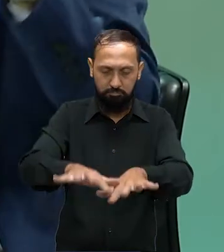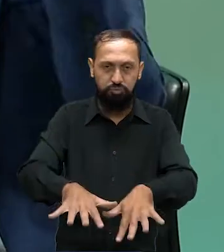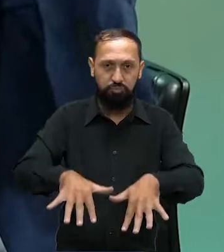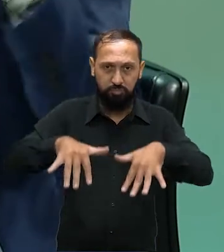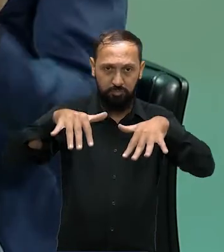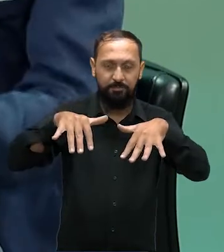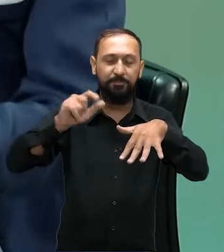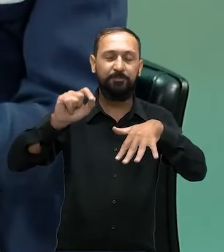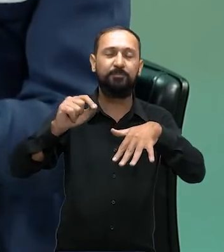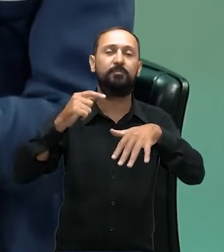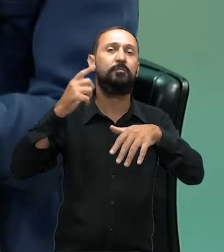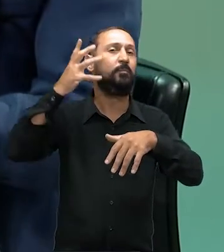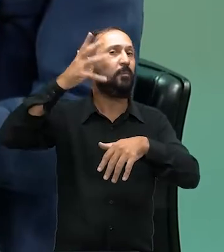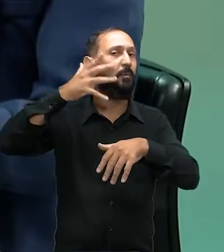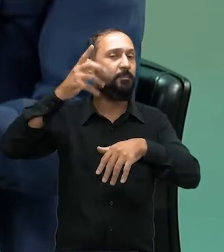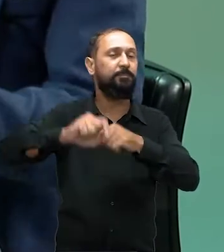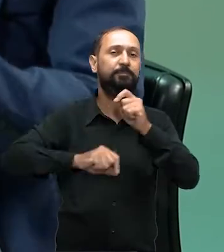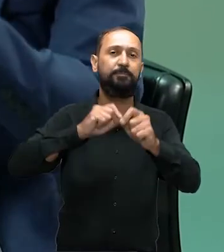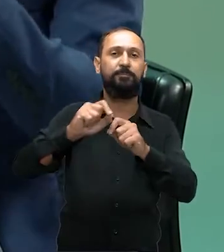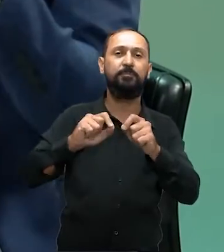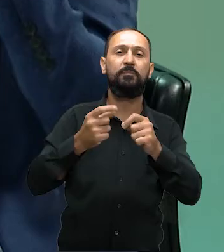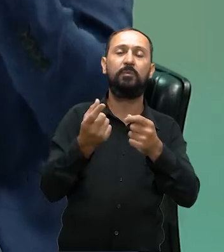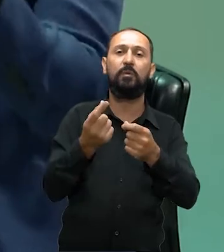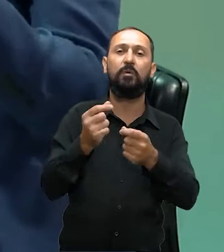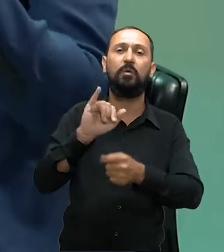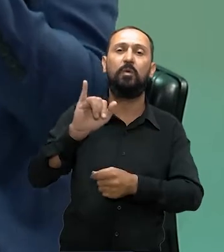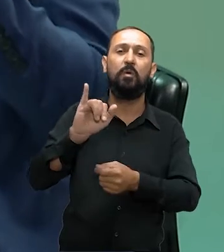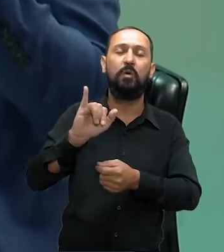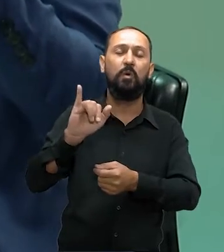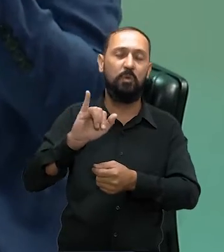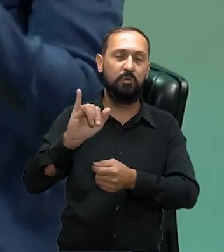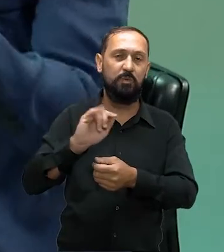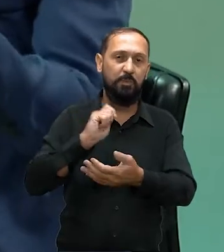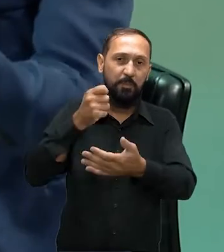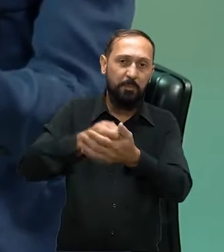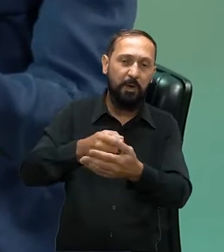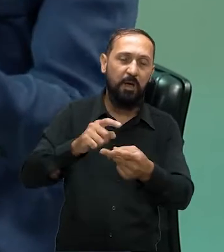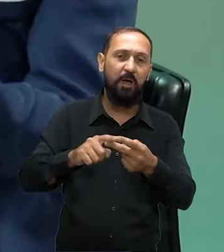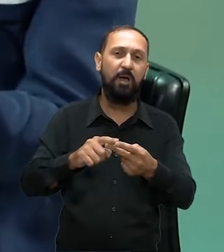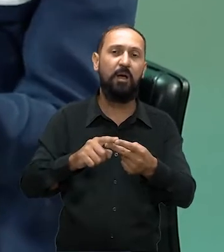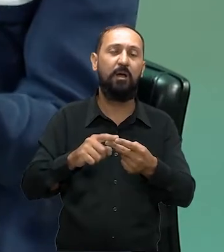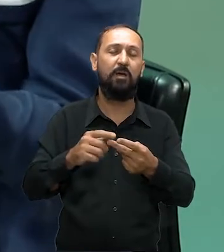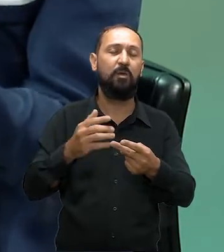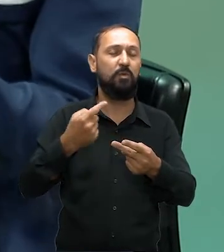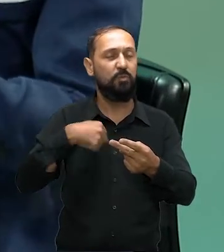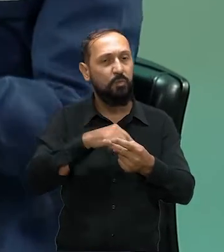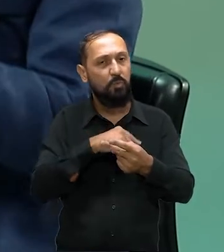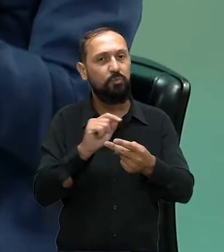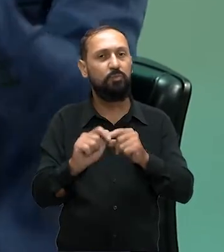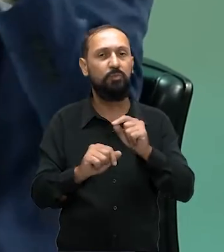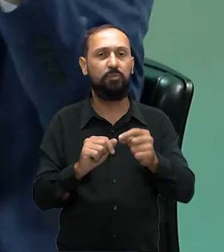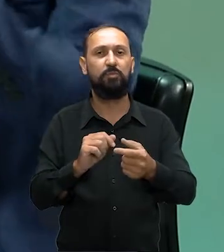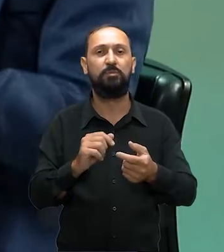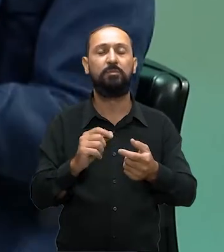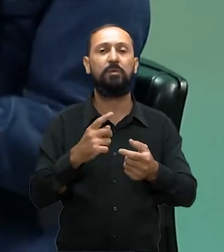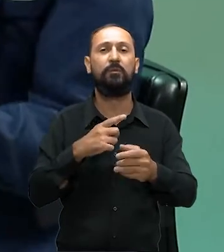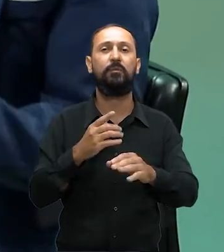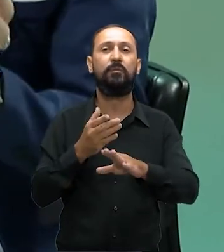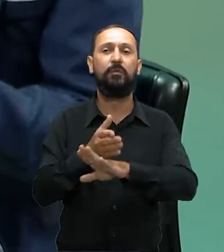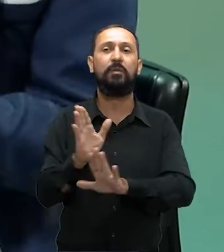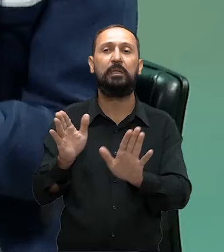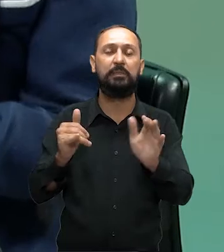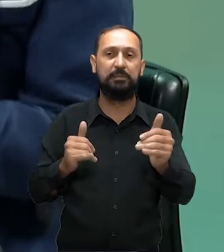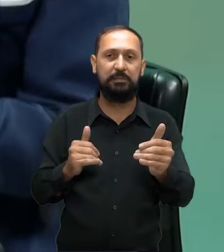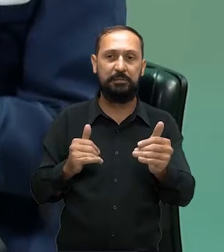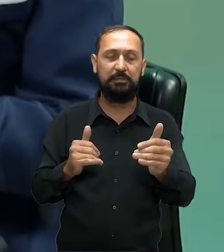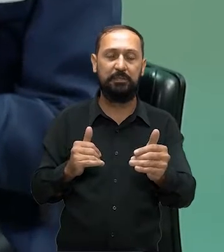auditório, fazemos mais um trabalho falando sobre os tributos da Receita e os nossos tributos também, termina